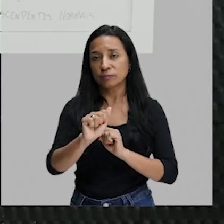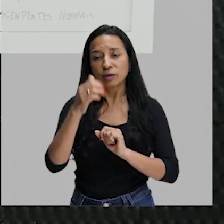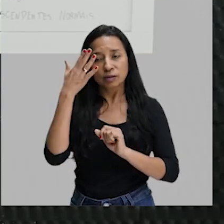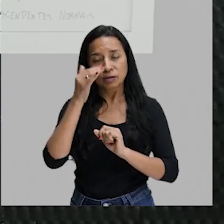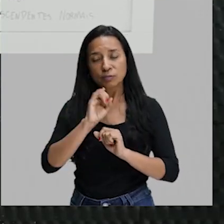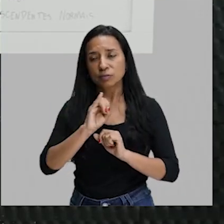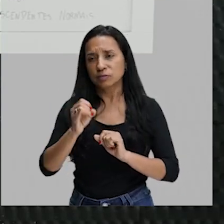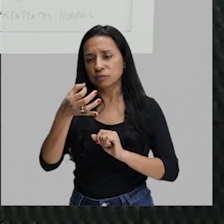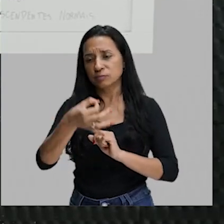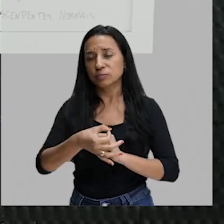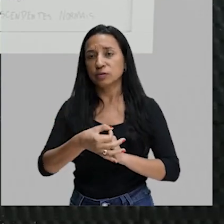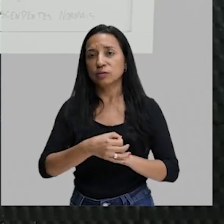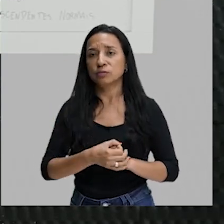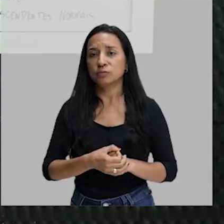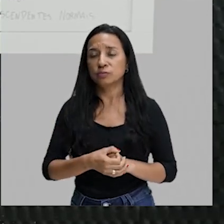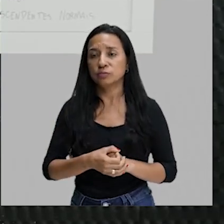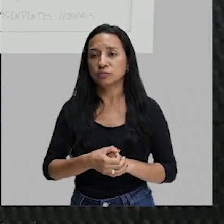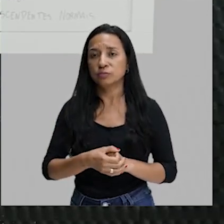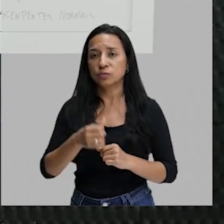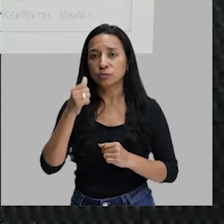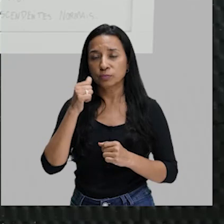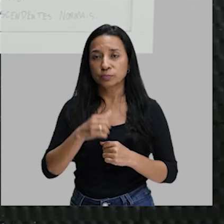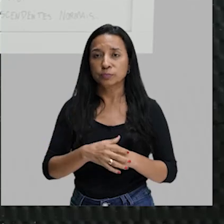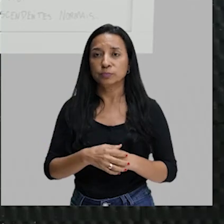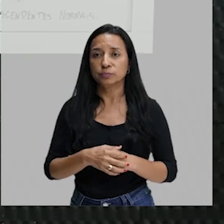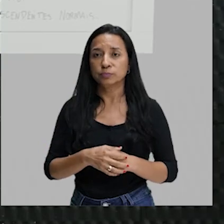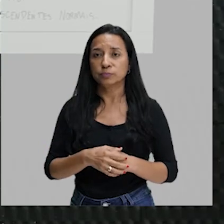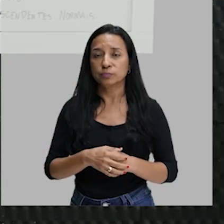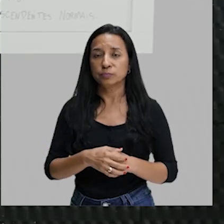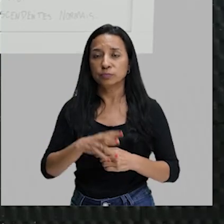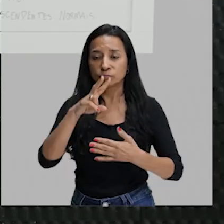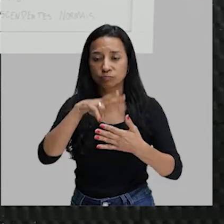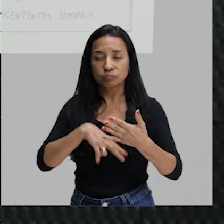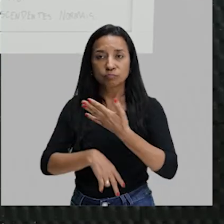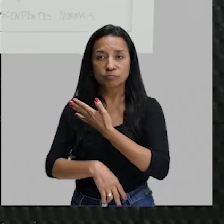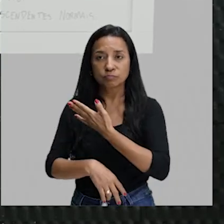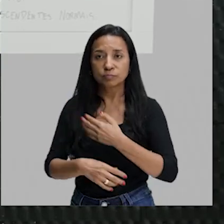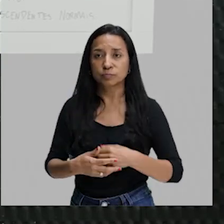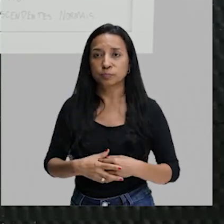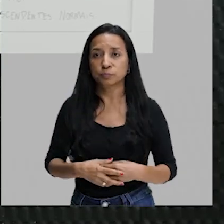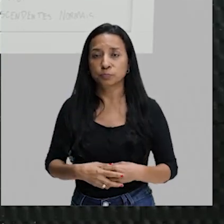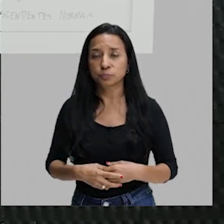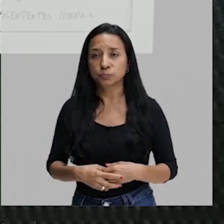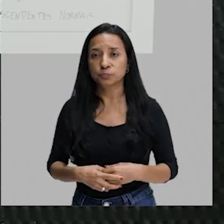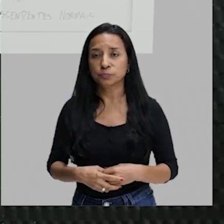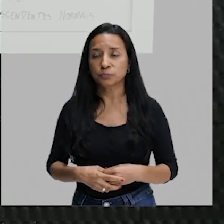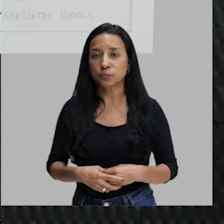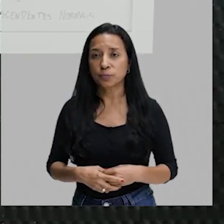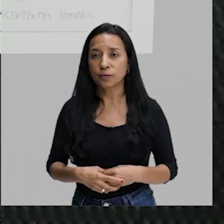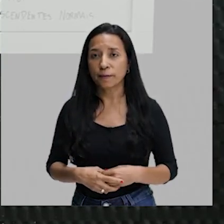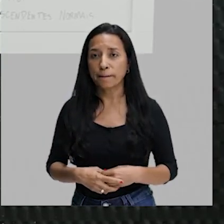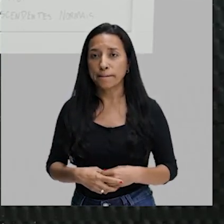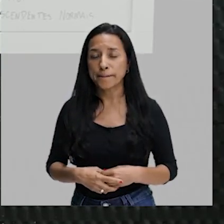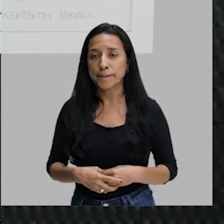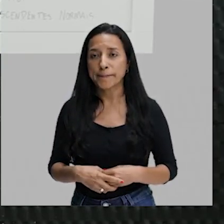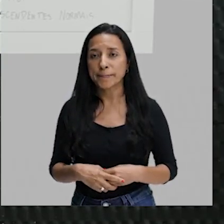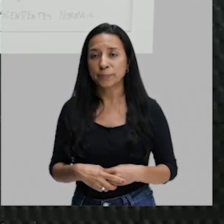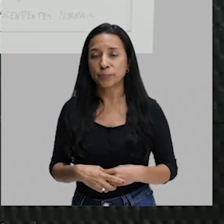correta. Os casais 1 e 2 e o casal 5 e 6 são